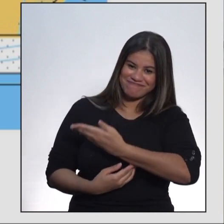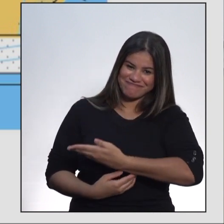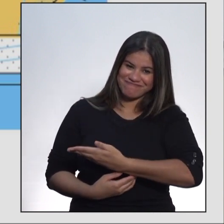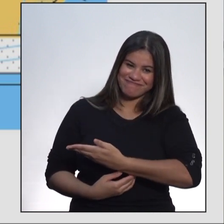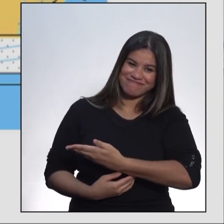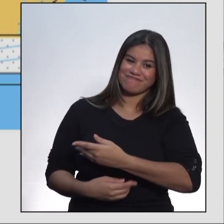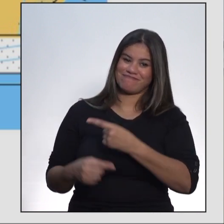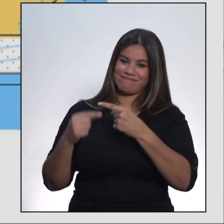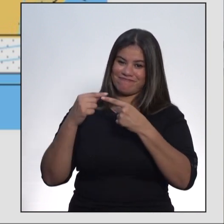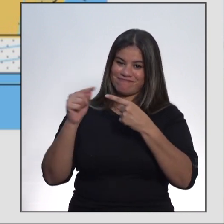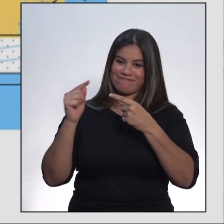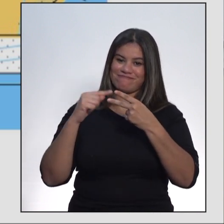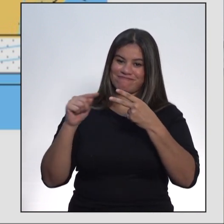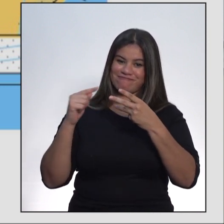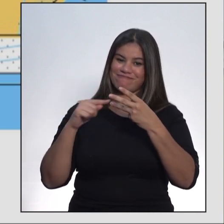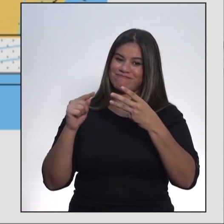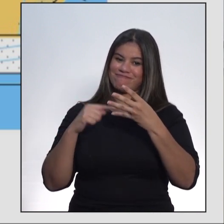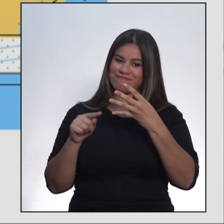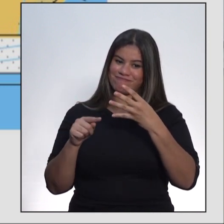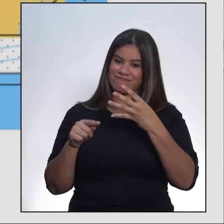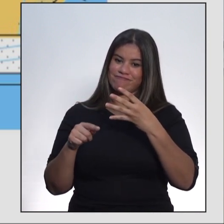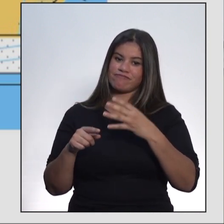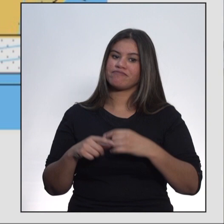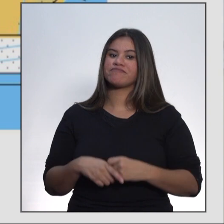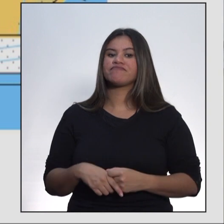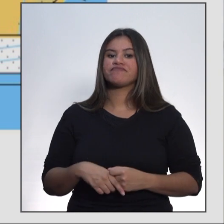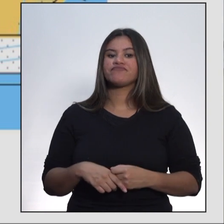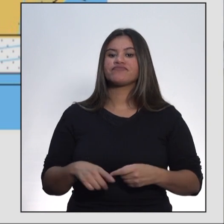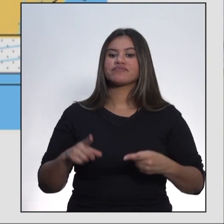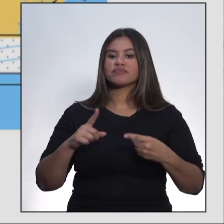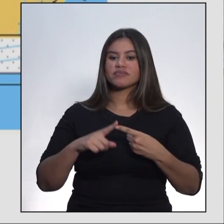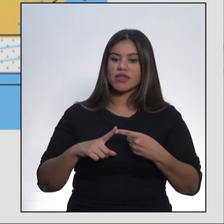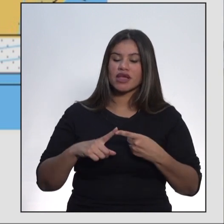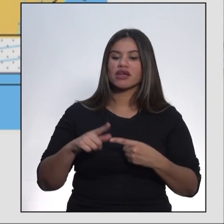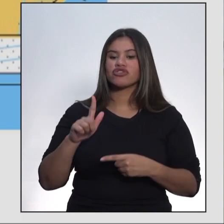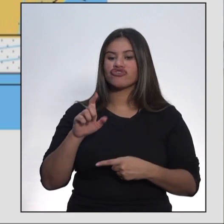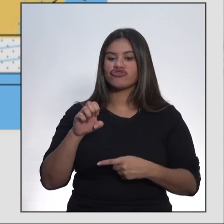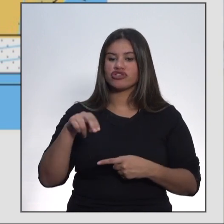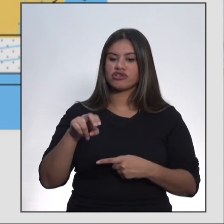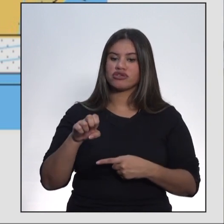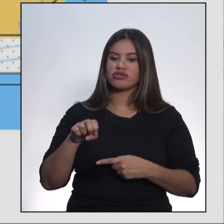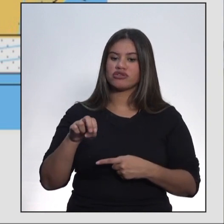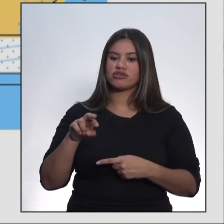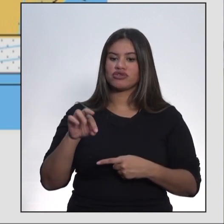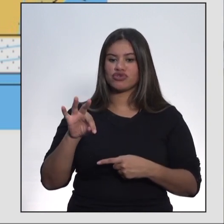no artigo de opinião. Ele é um gênero argumentativo? Sim,